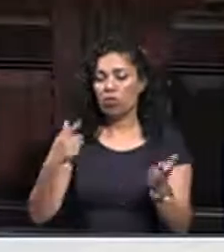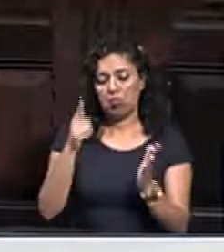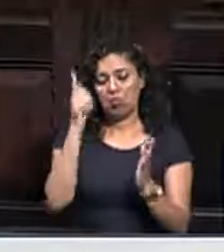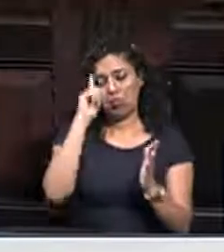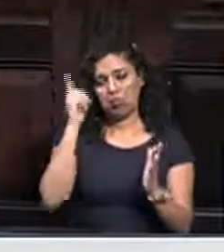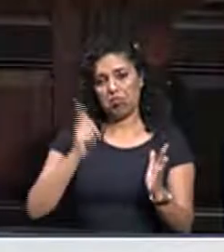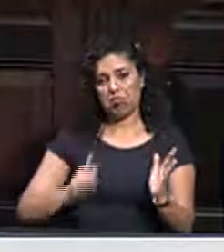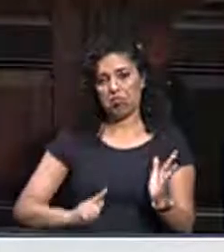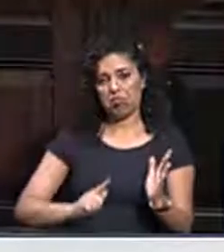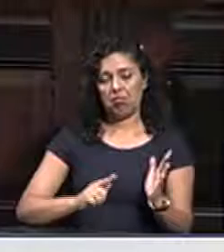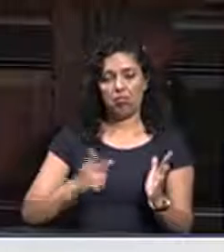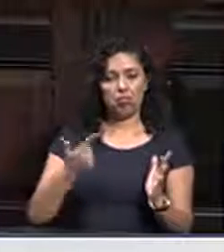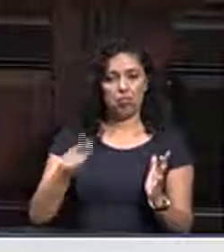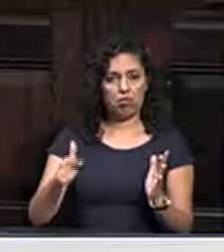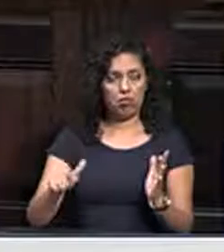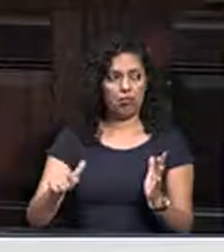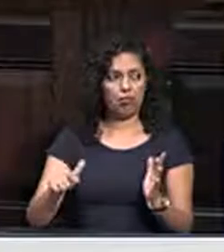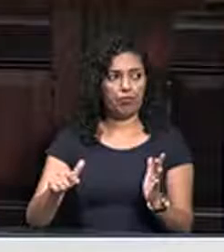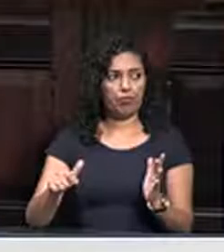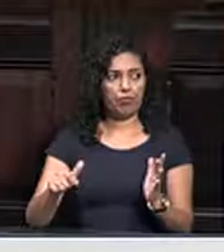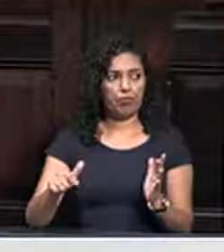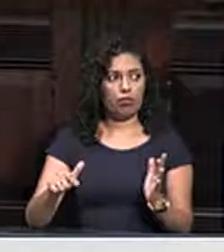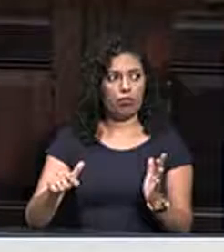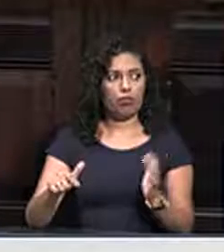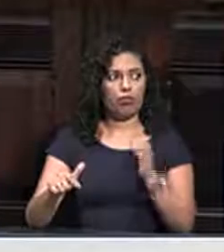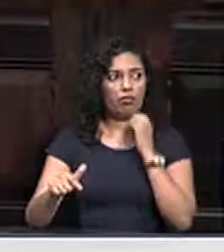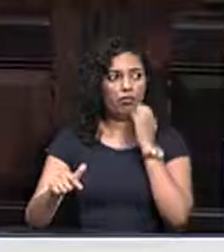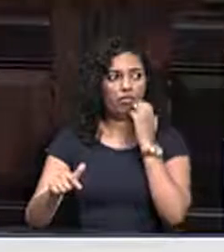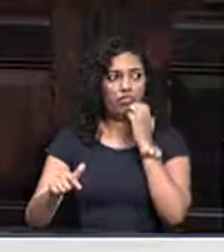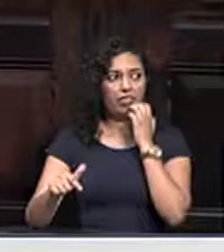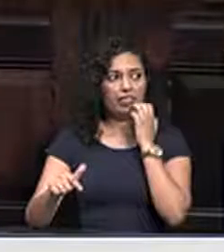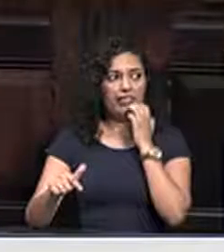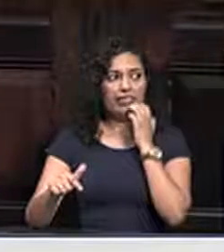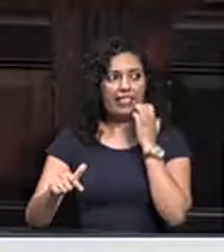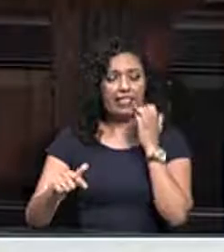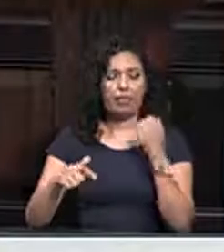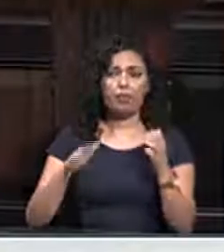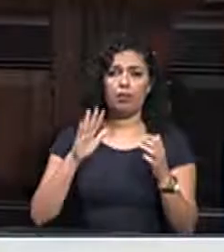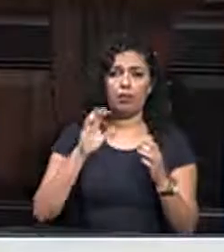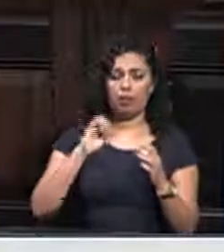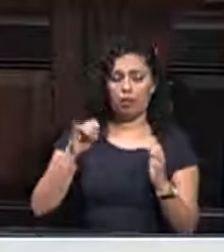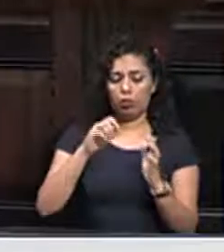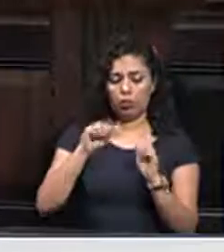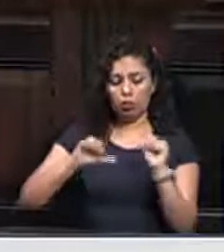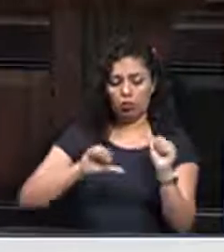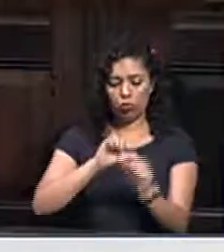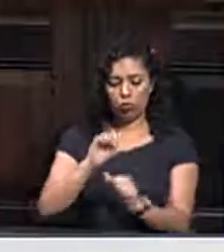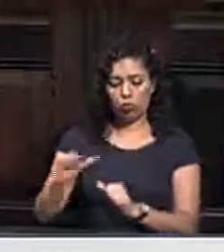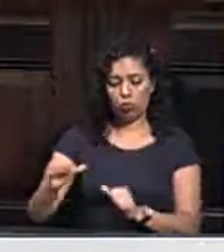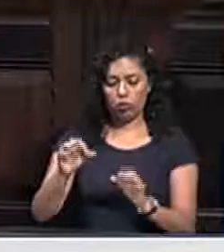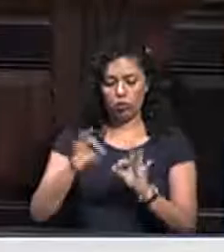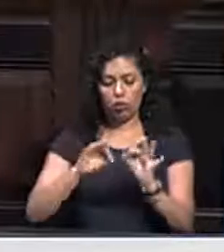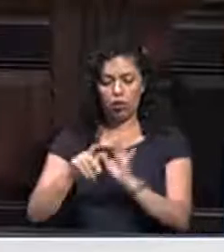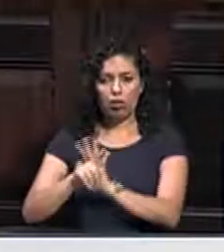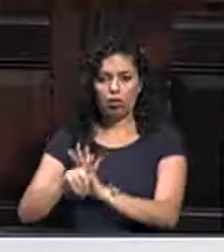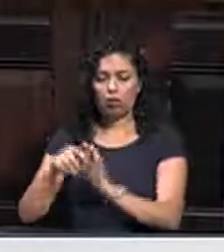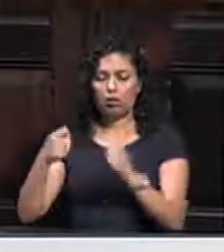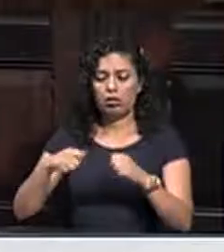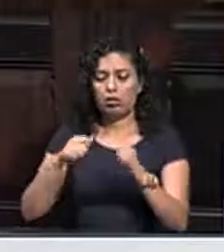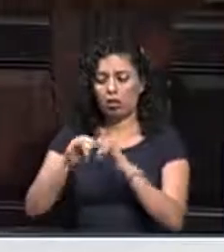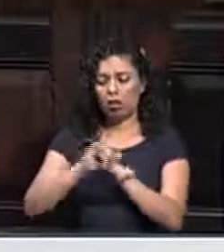modificação de um determinado artigo, teria que vir uma justificativa exatamente para que